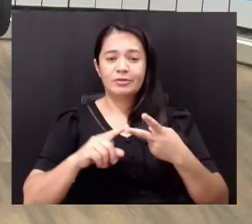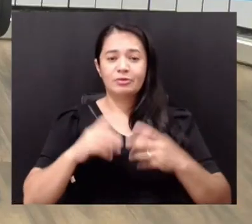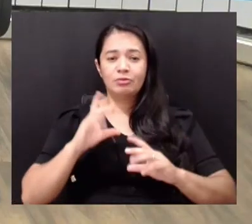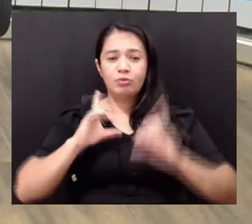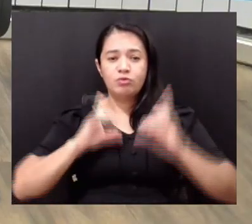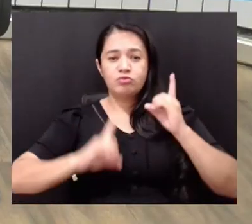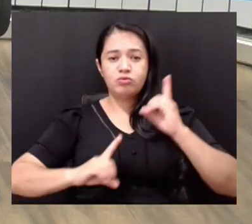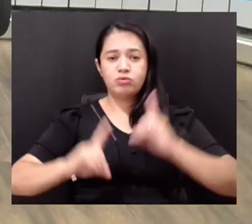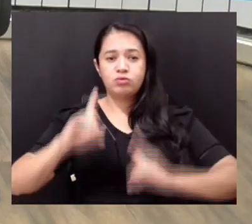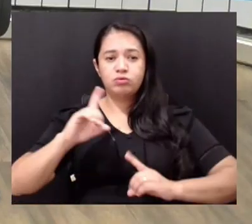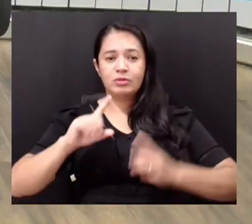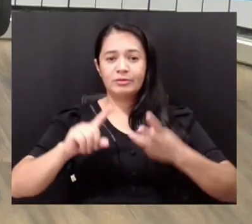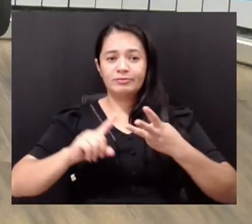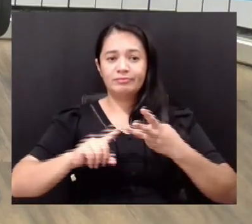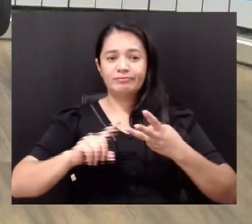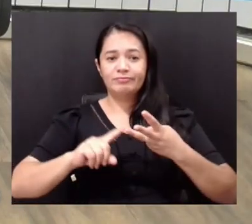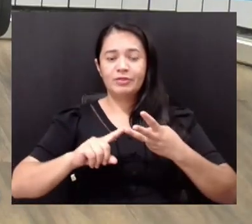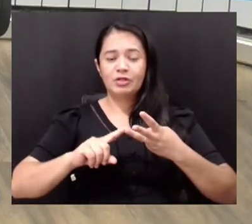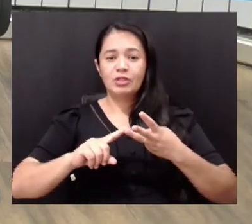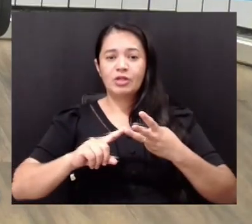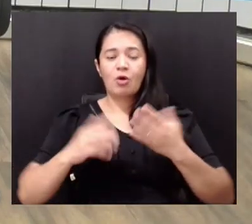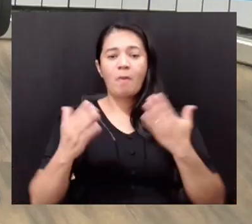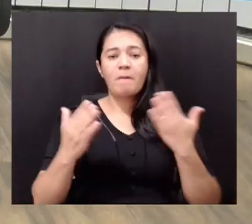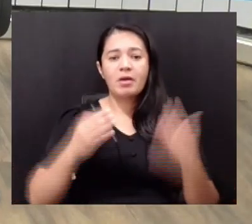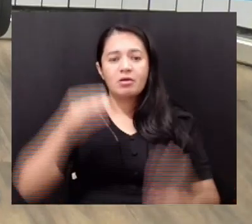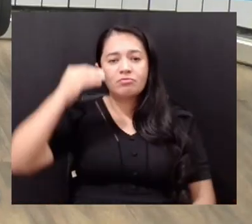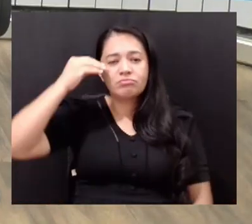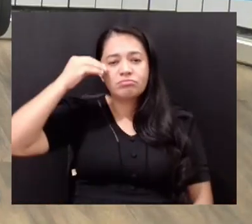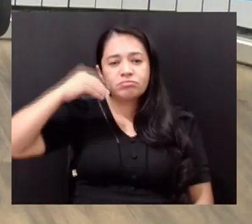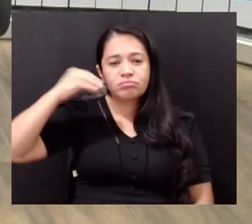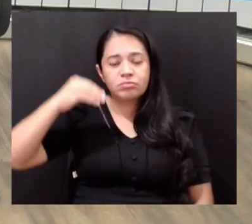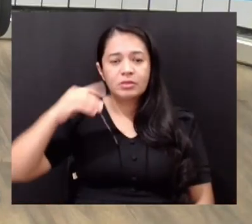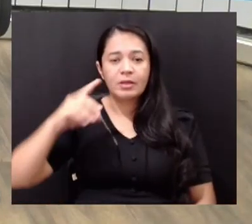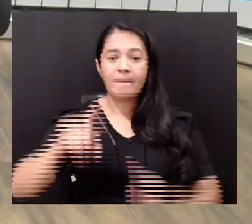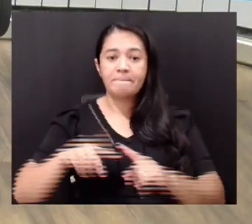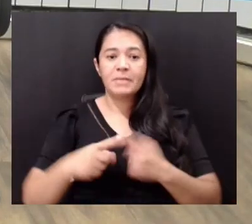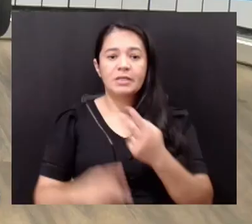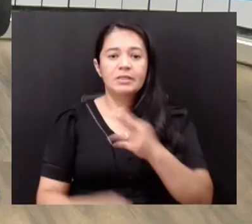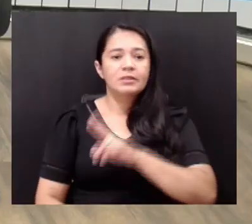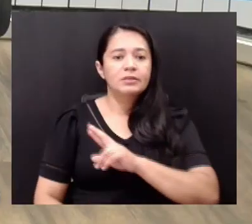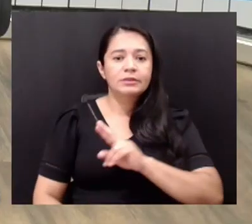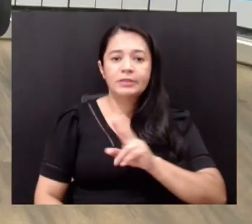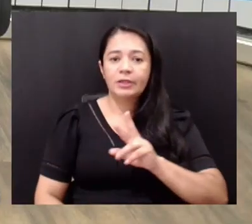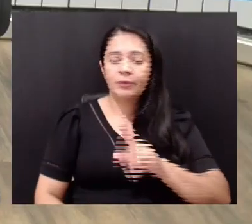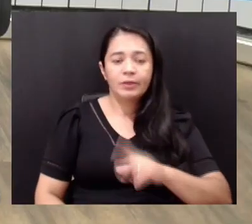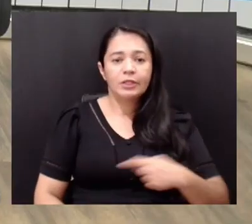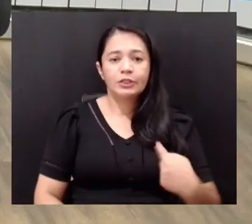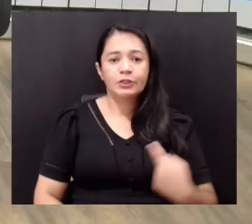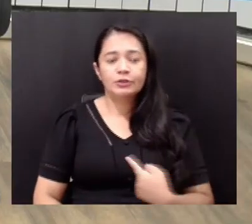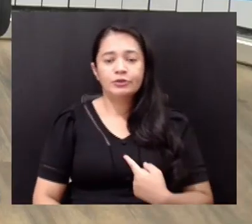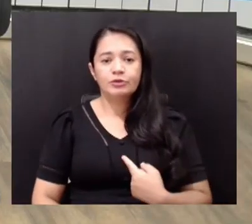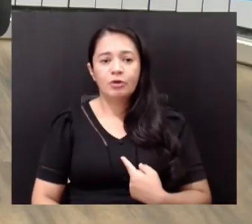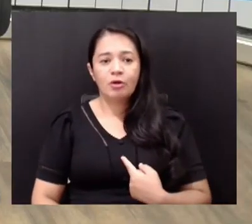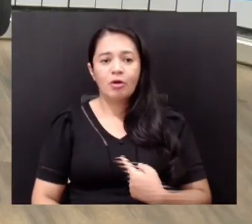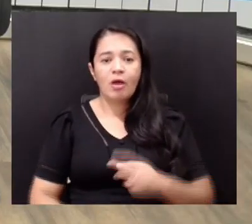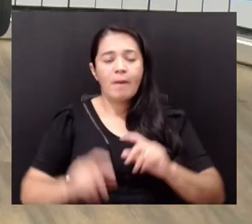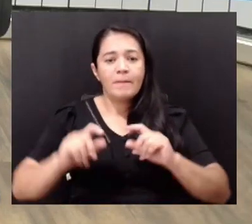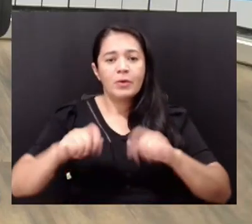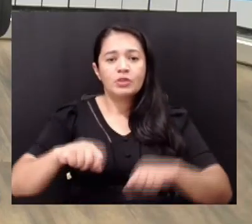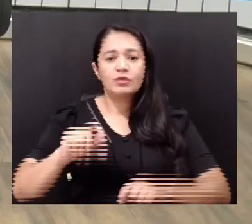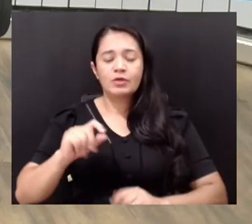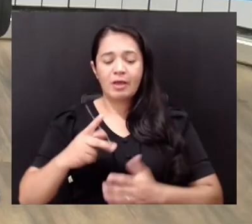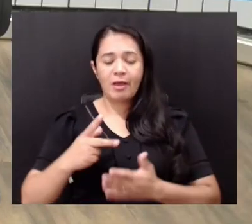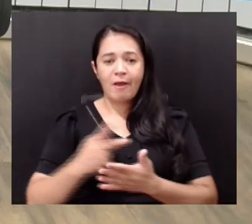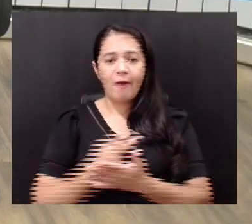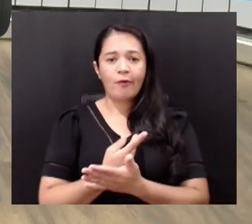com fraqueza. E não é isso, a gente está sujeito a todas essas questões do trabalho e as